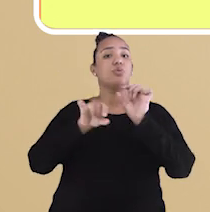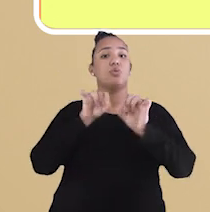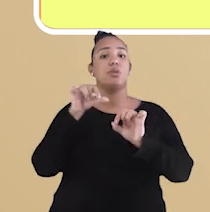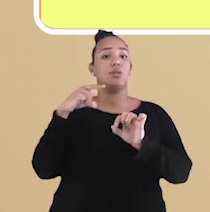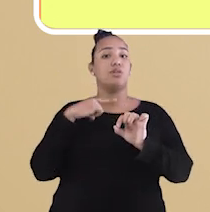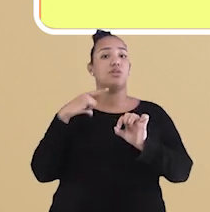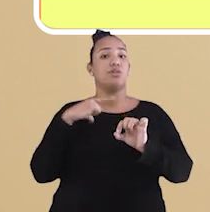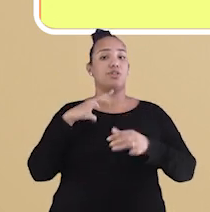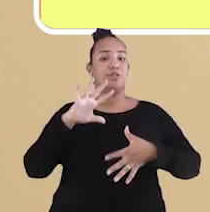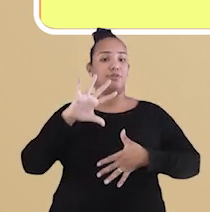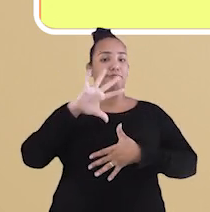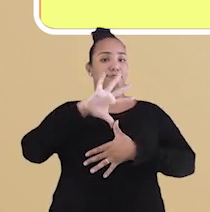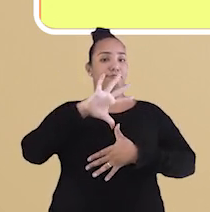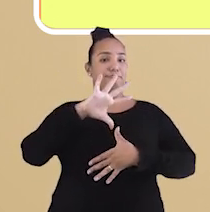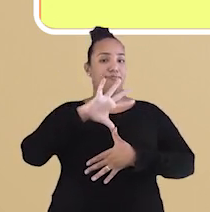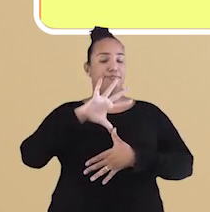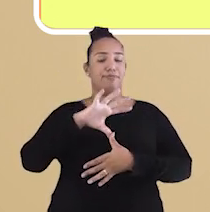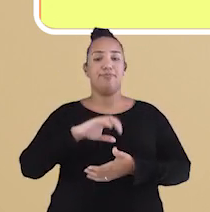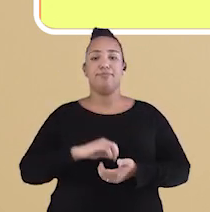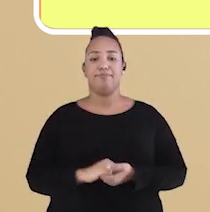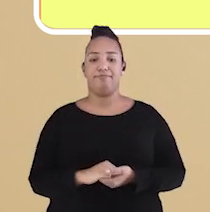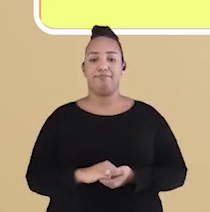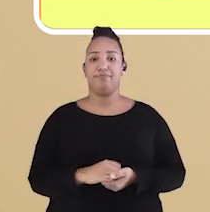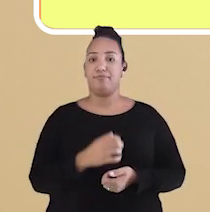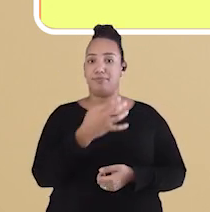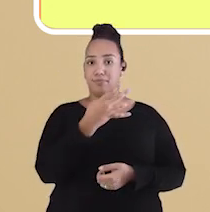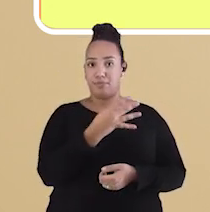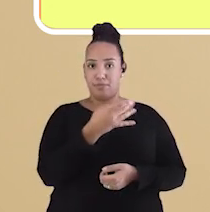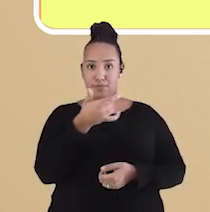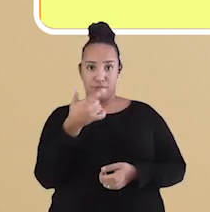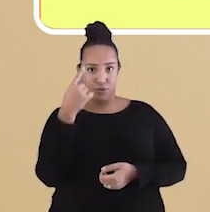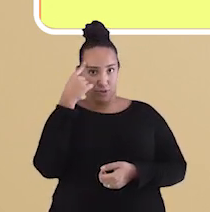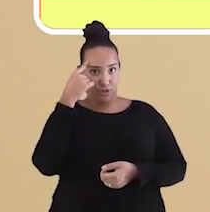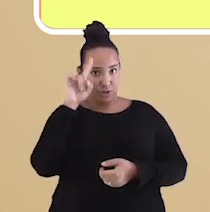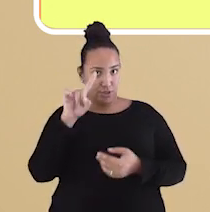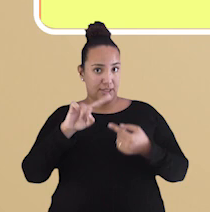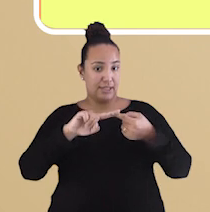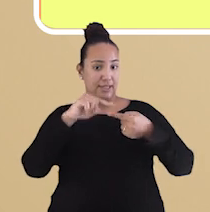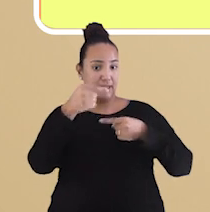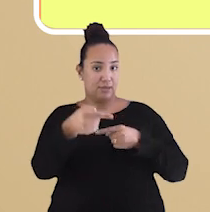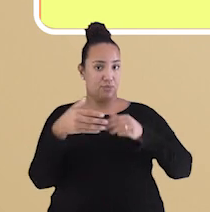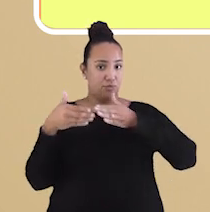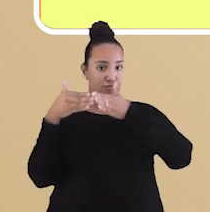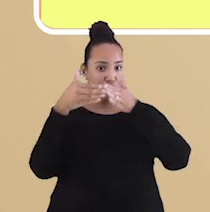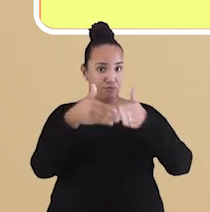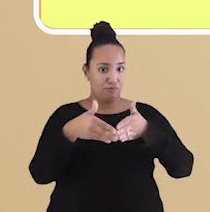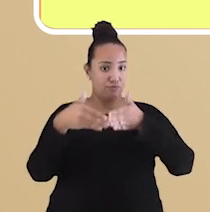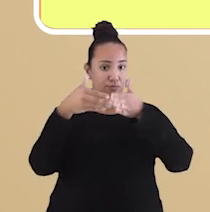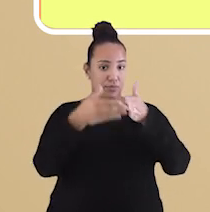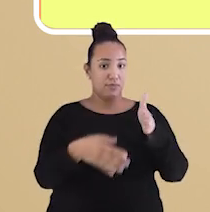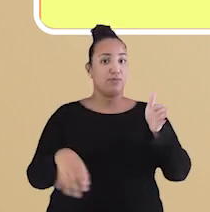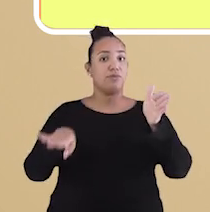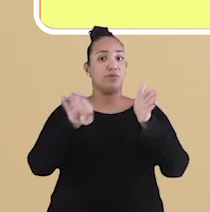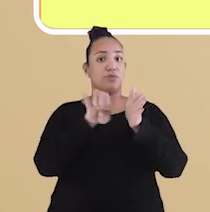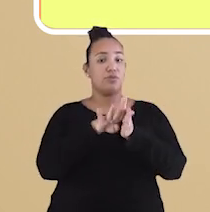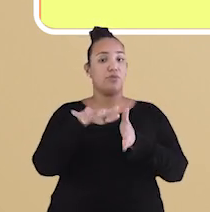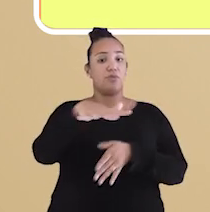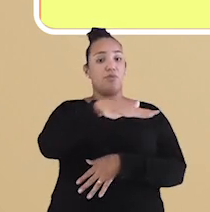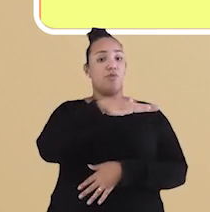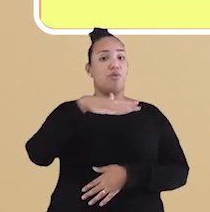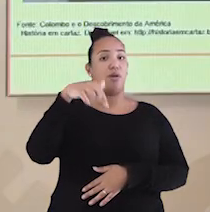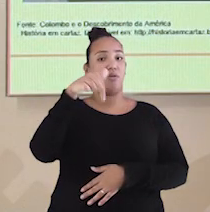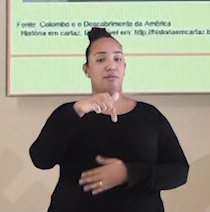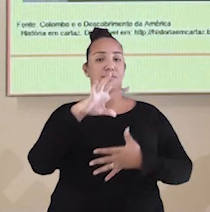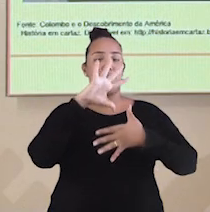estava o continente americano. 42 dias após a partida, Colombo chegou na região das